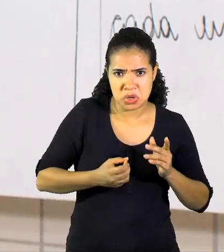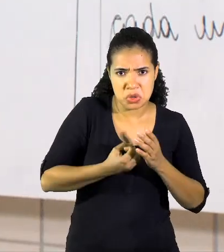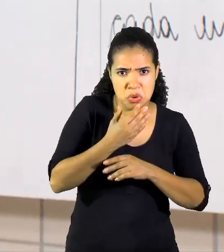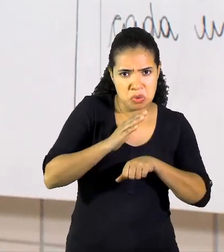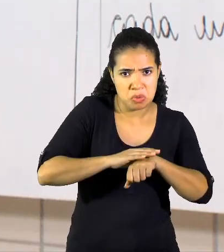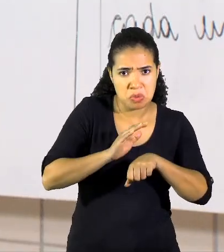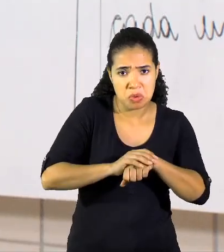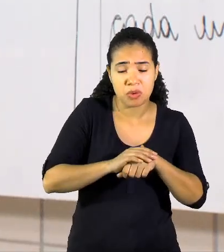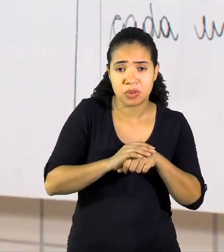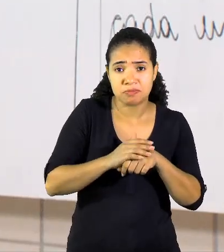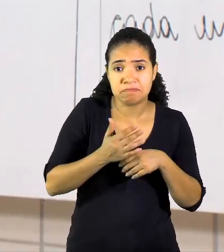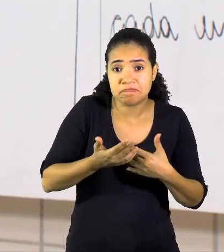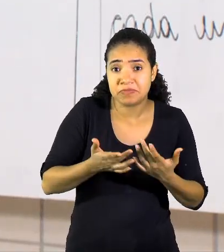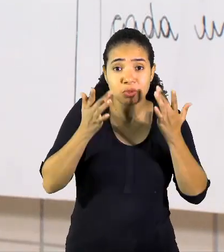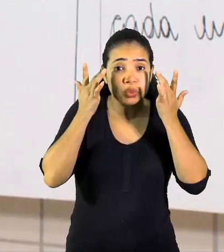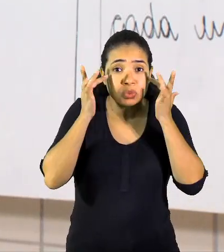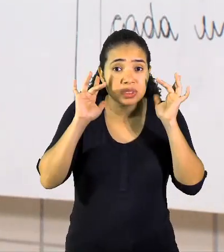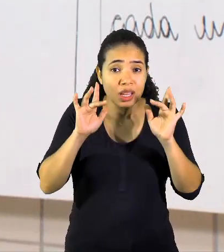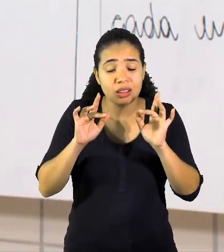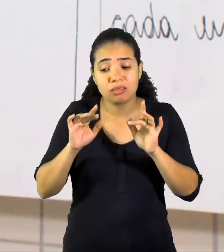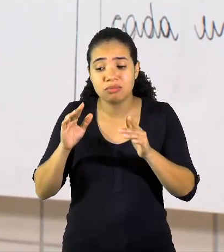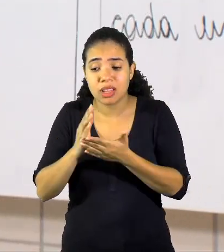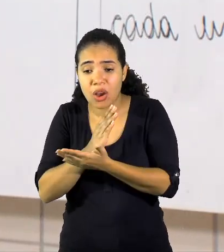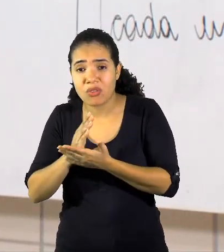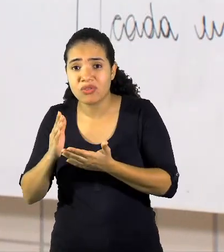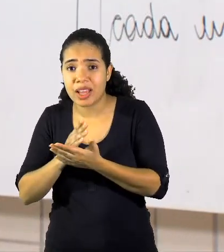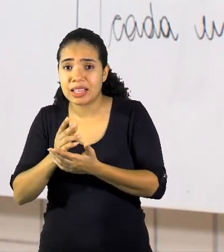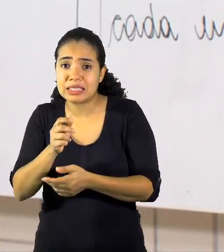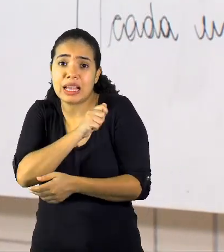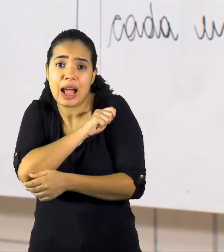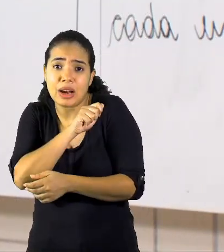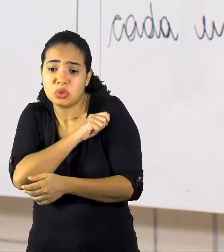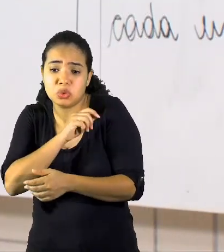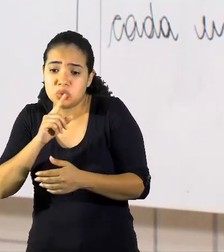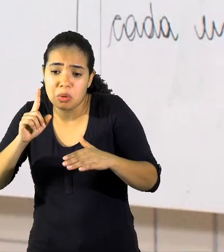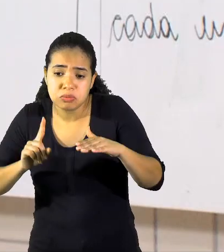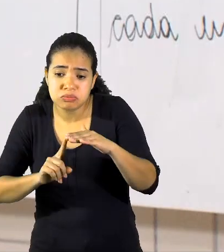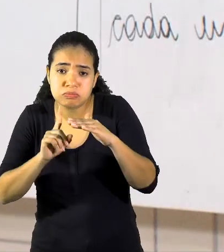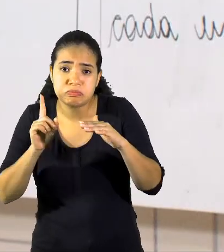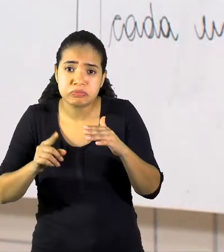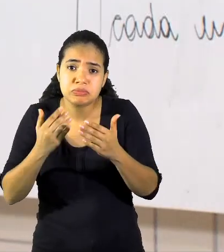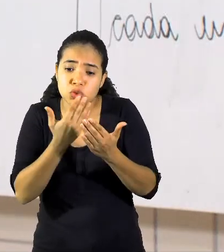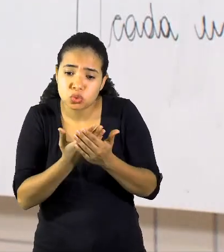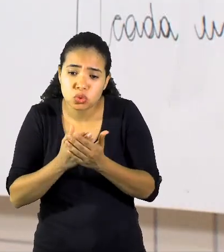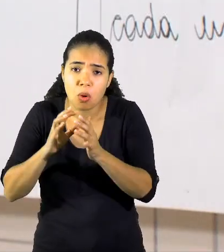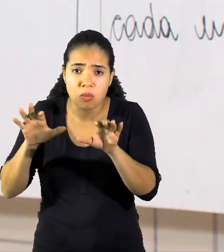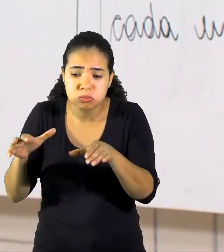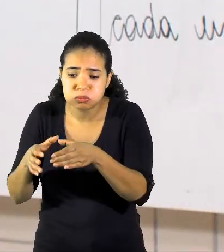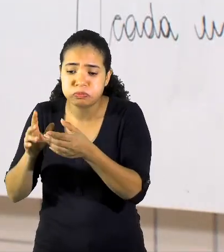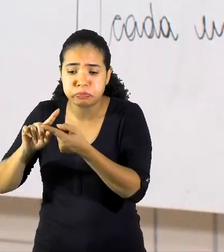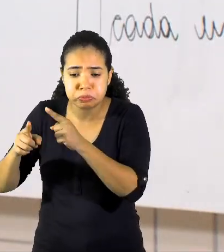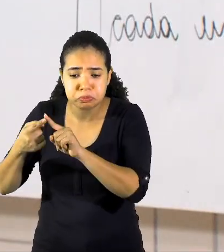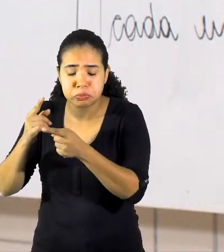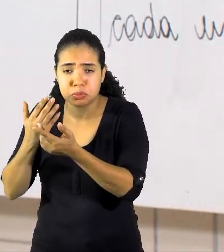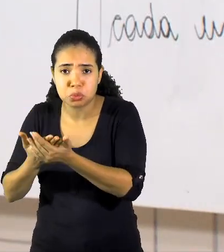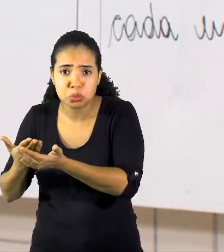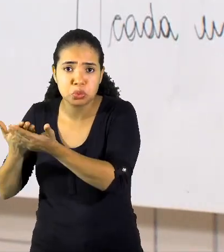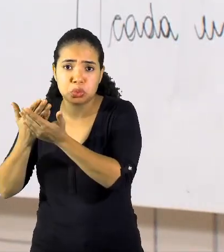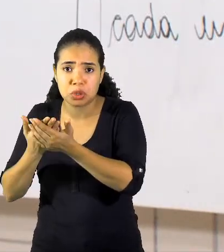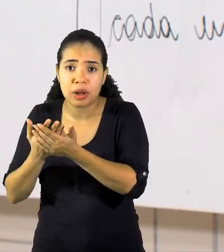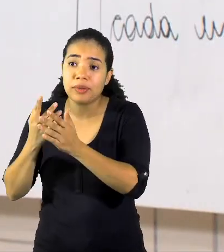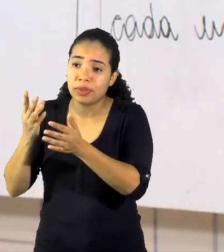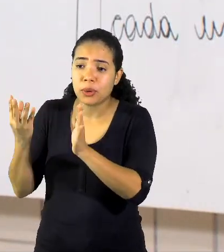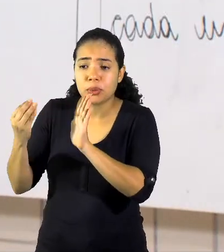onde eles estudavam, porque acaba que o quê? Tudo aquilo que foi desenvolvido pelos seus discípulos e por Pitágoras ficou em nome